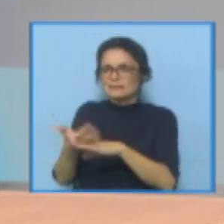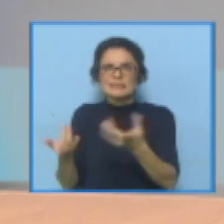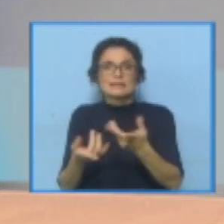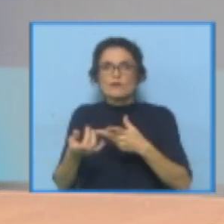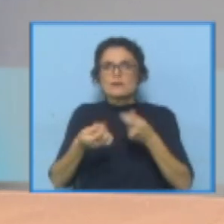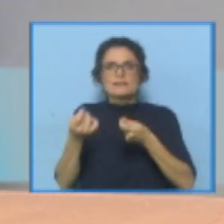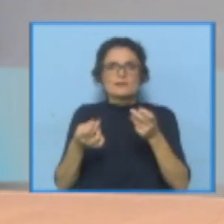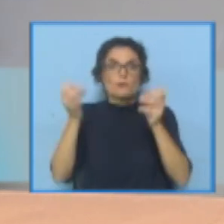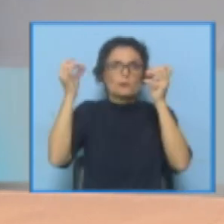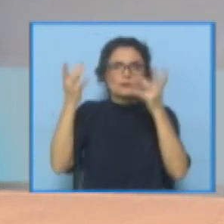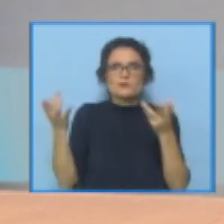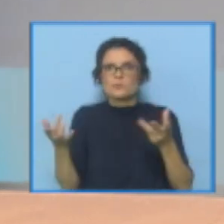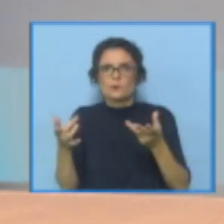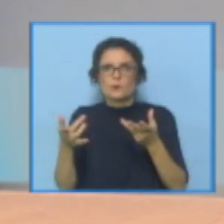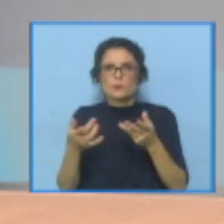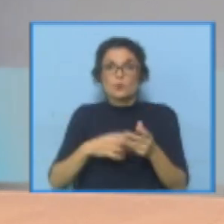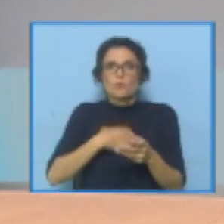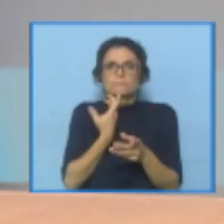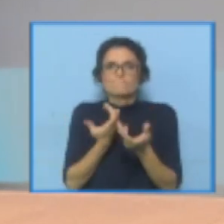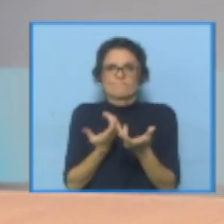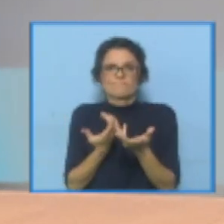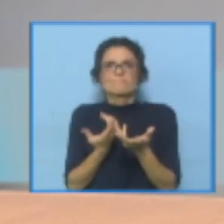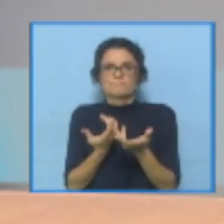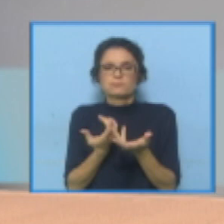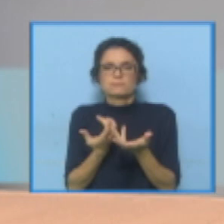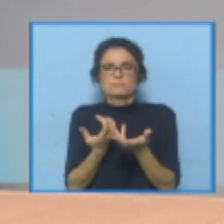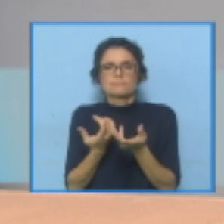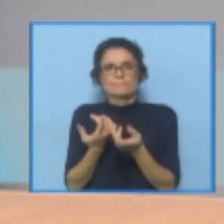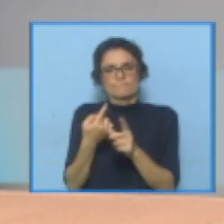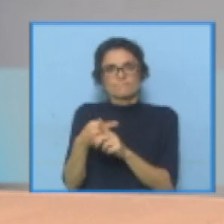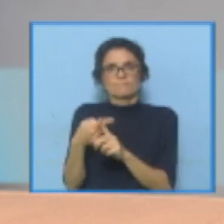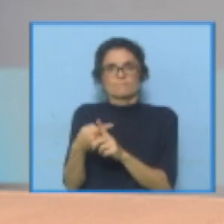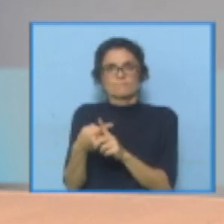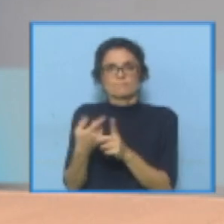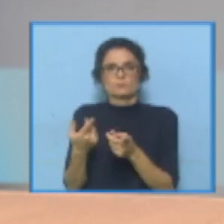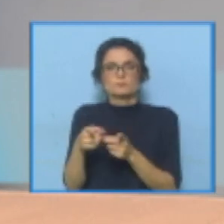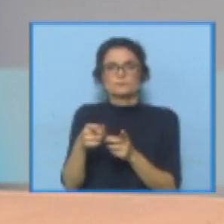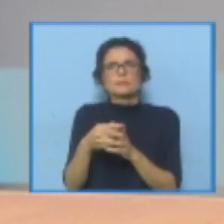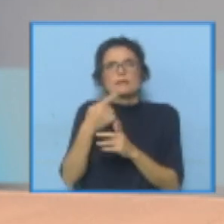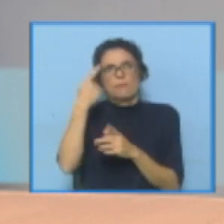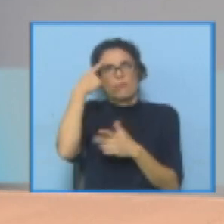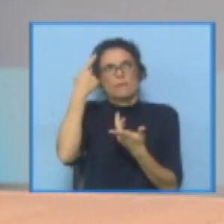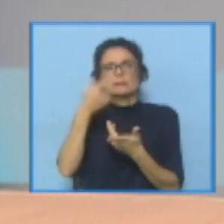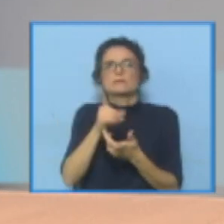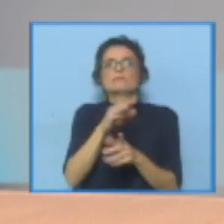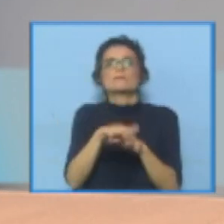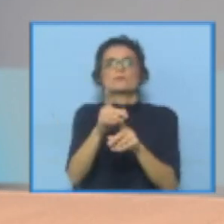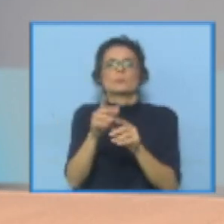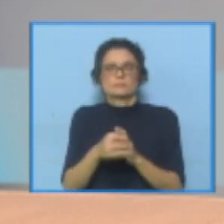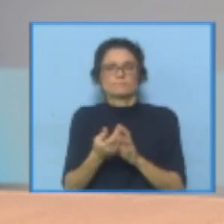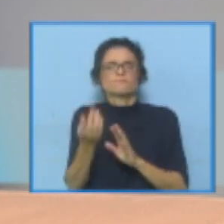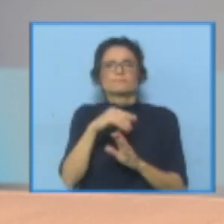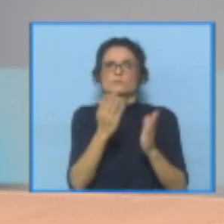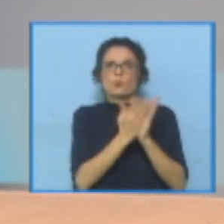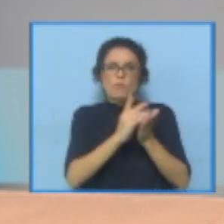for com bom humor, não é? Com emoções positivas. Então o que é que nós pensamos? Pensámos, então, primeiro fazer naturalmente uma revisão de